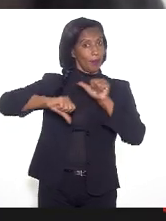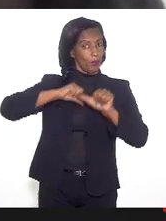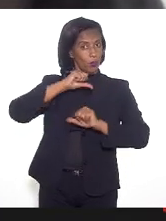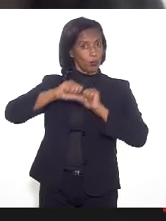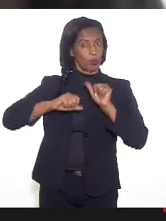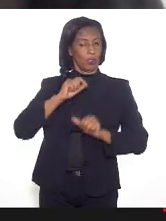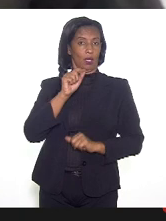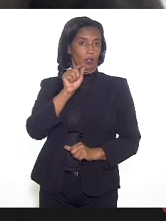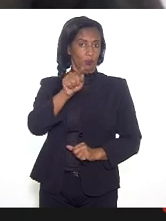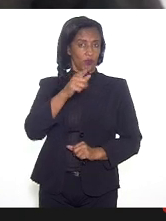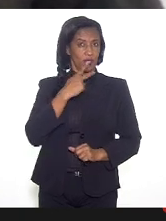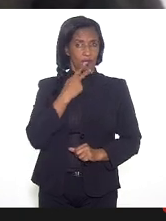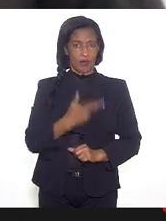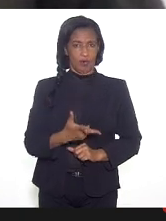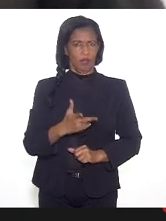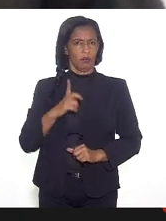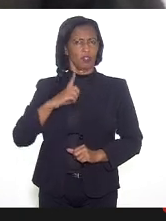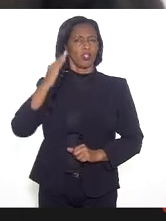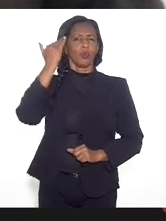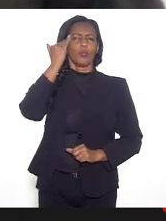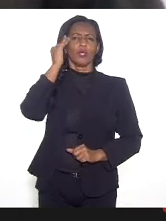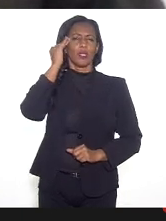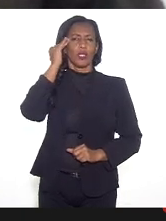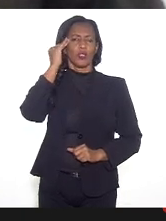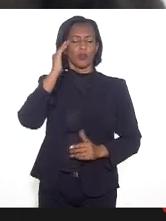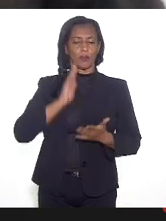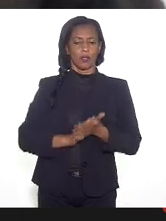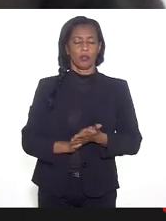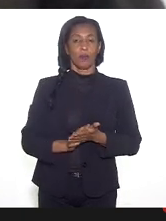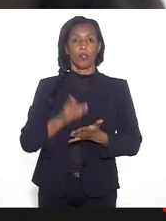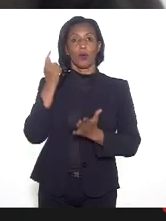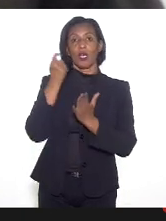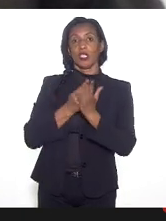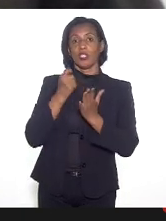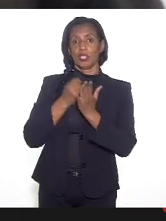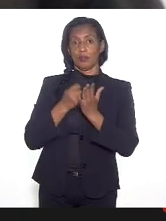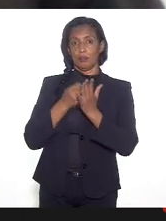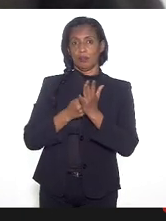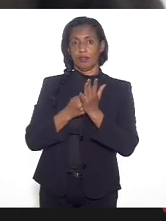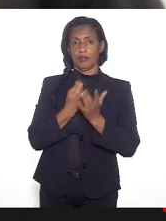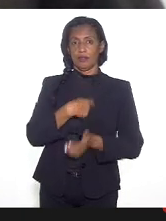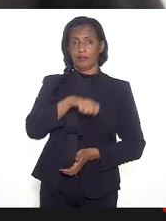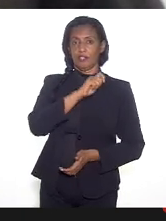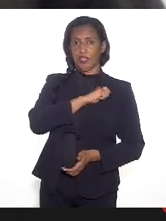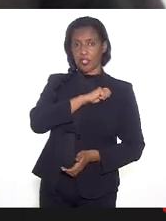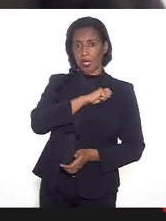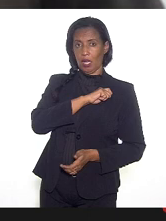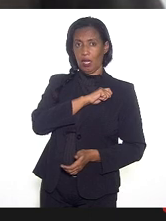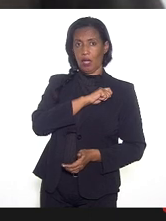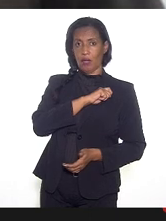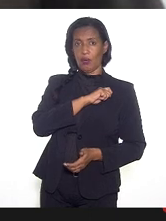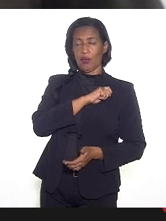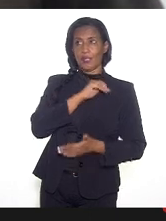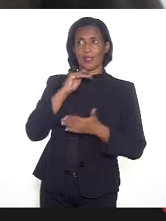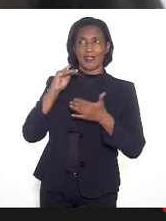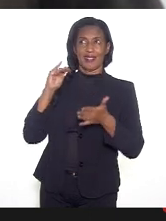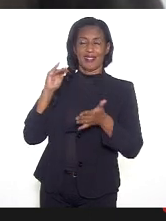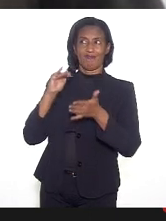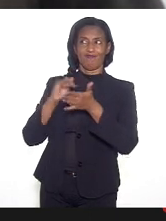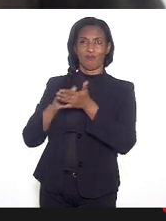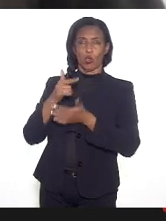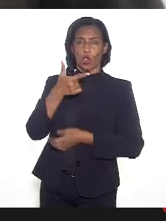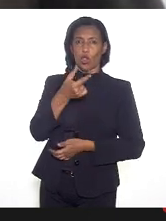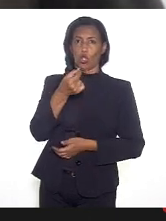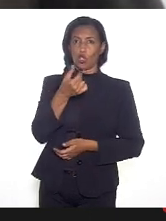há um entendimento consolidado pela recuperação pelo regime de recuperação que a vacância seria até 2016,